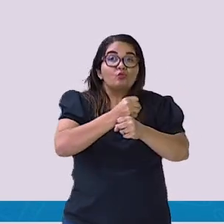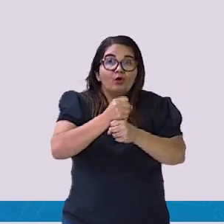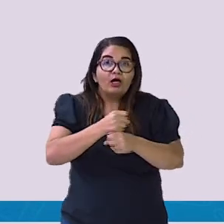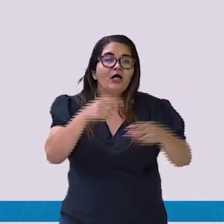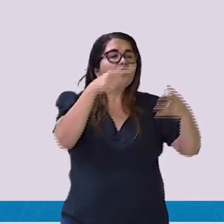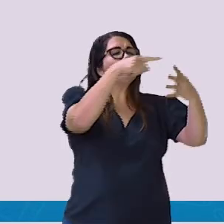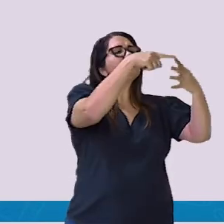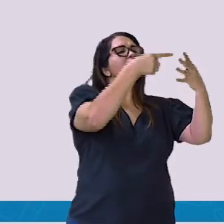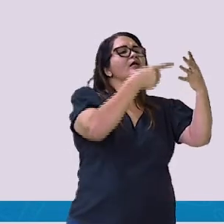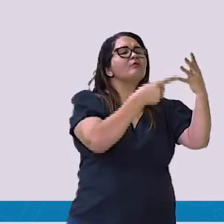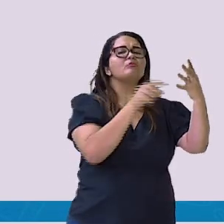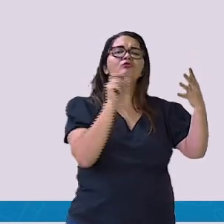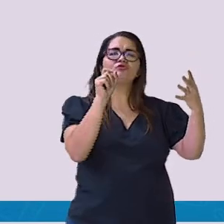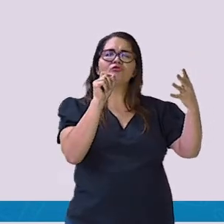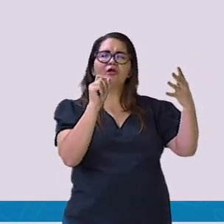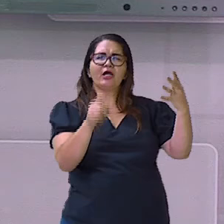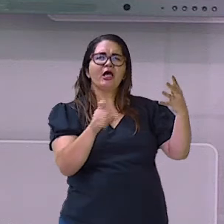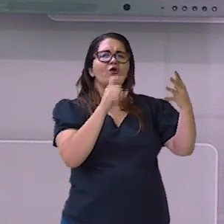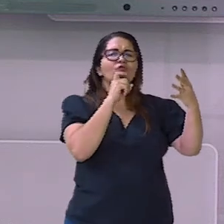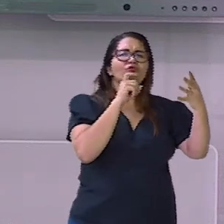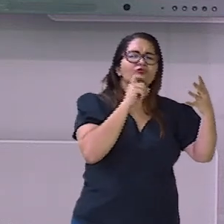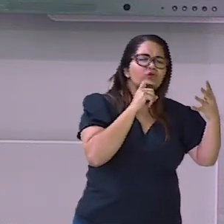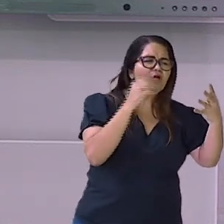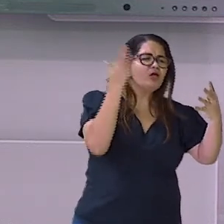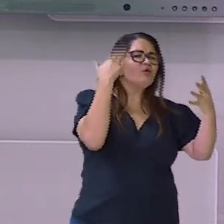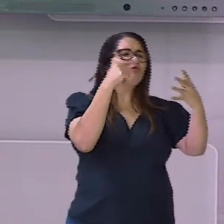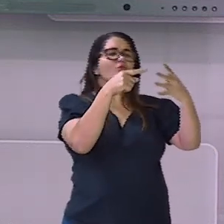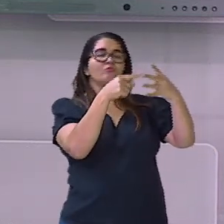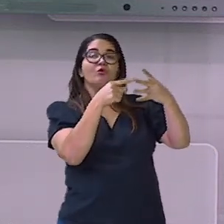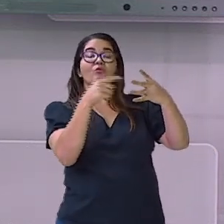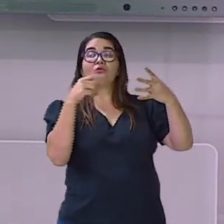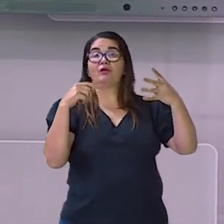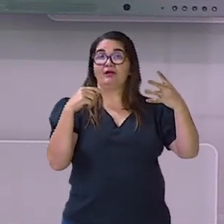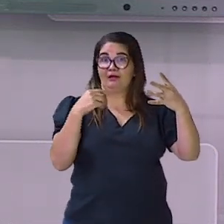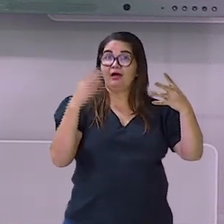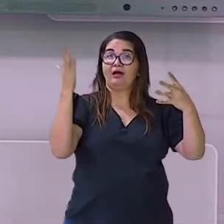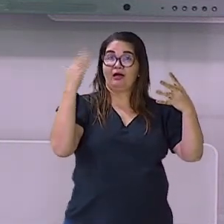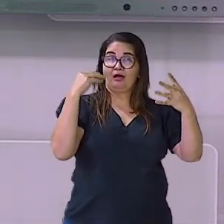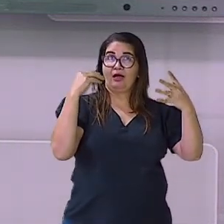clima subtropical, nós vamos encontrar